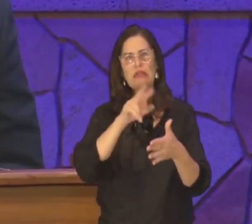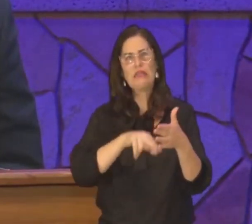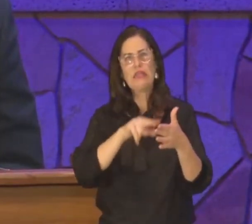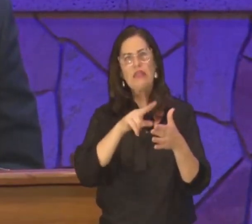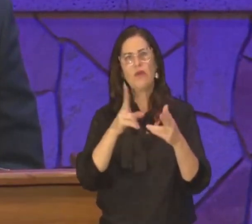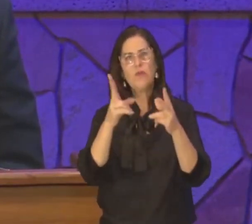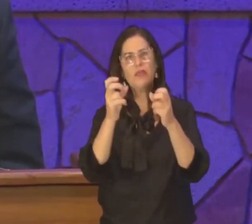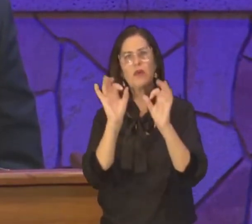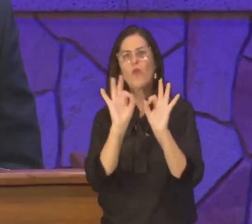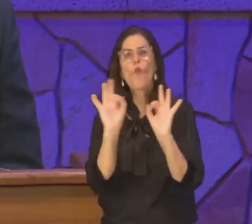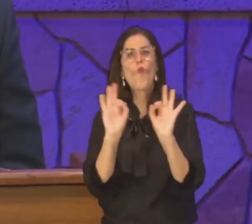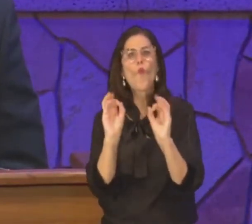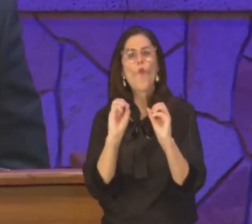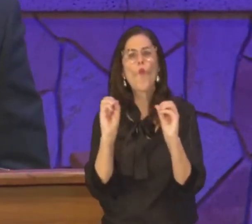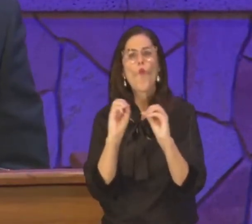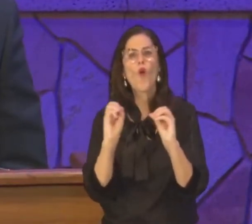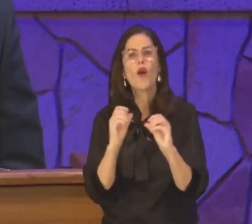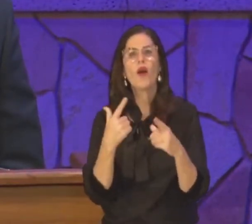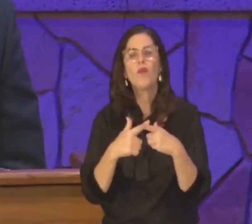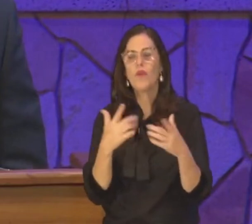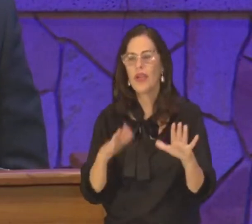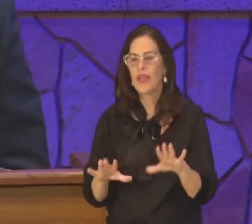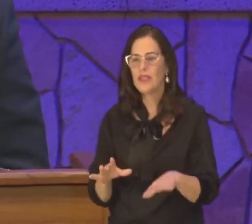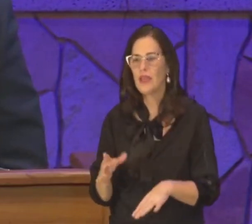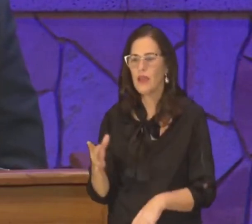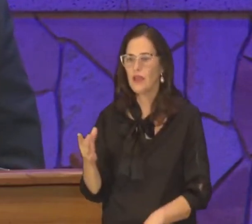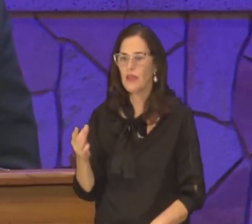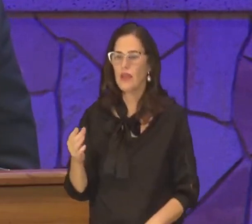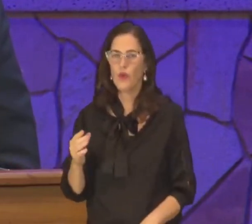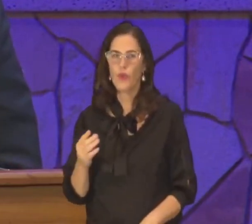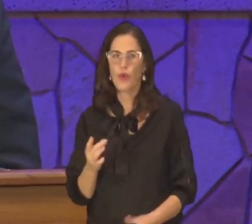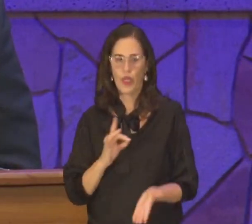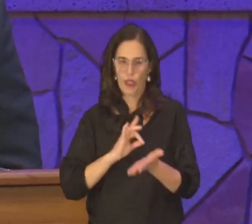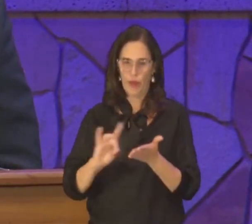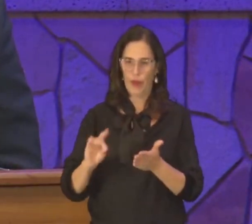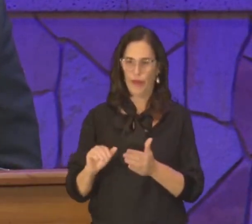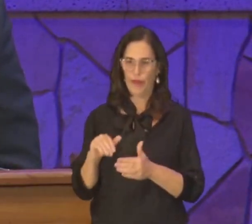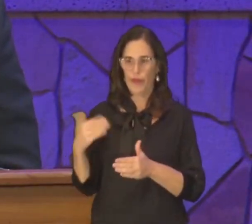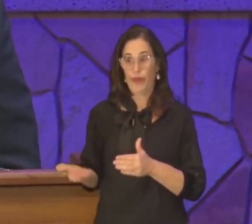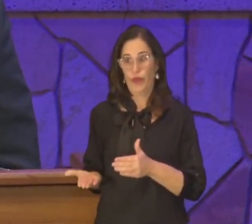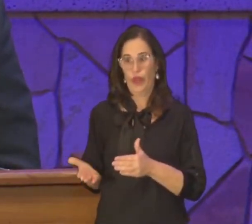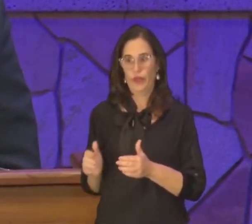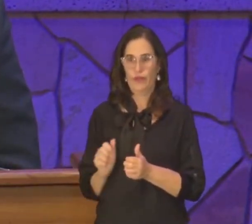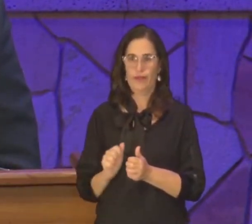não percebemos. Sabe por quê, meu irmão? Às vezes o inimigo pode estar ao seu lado.